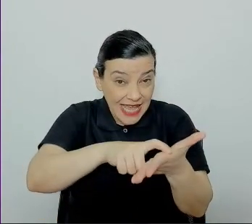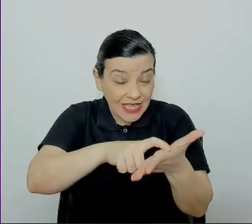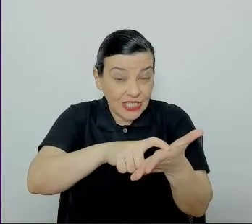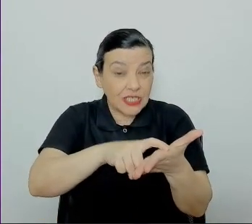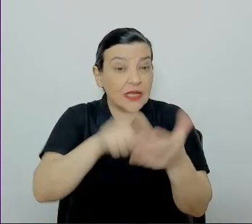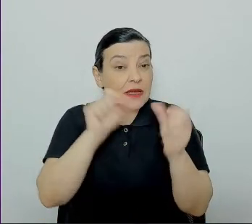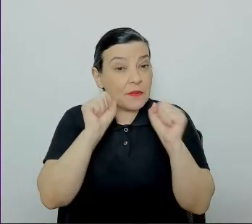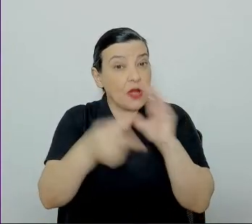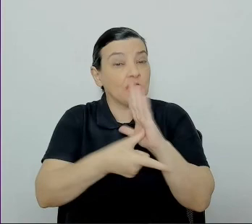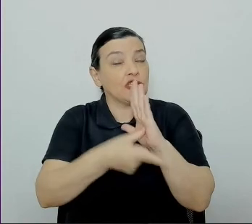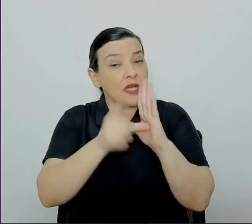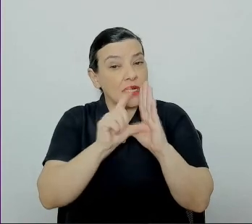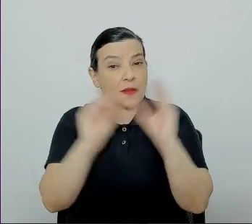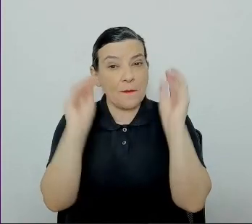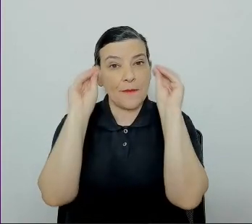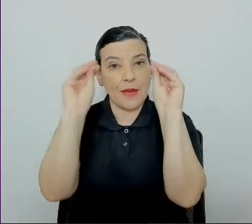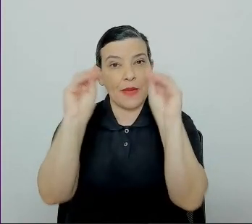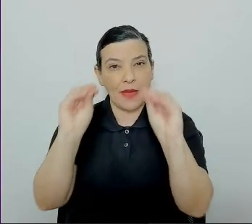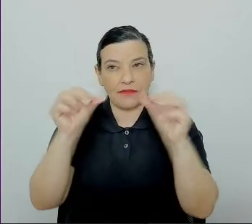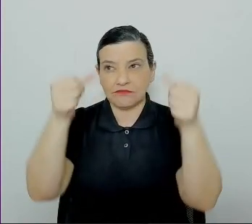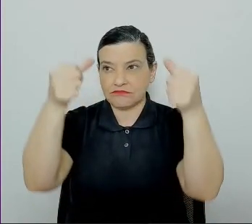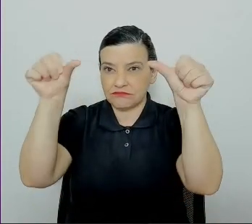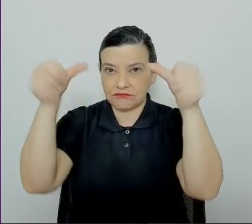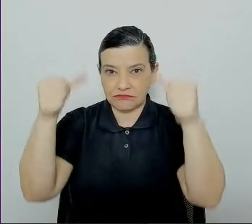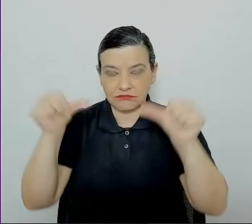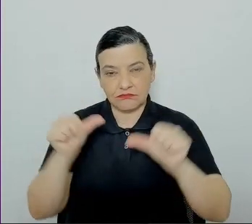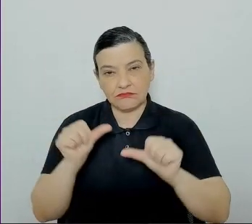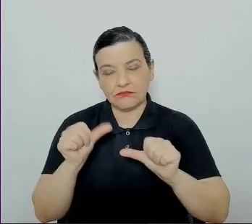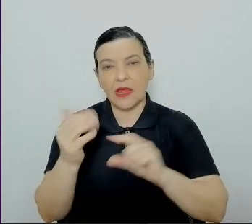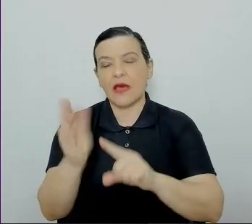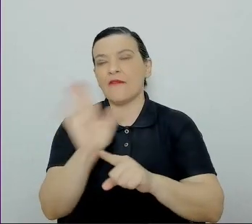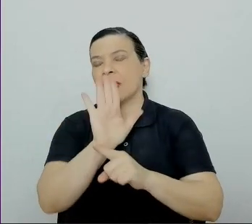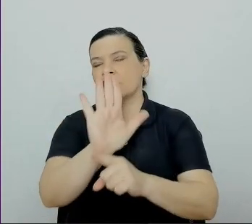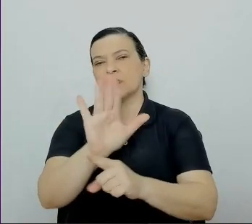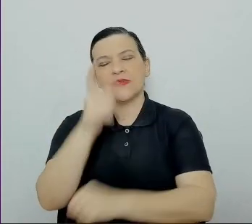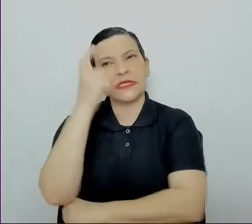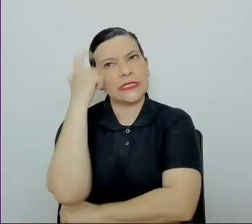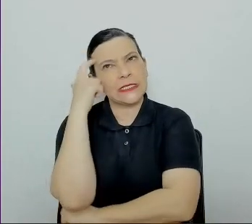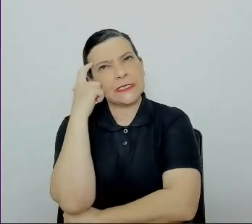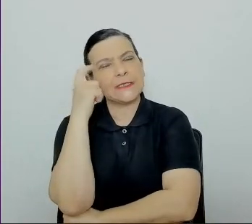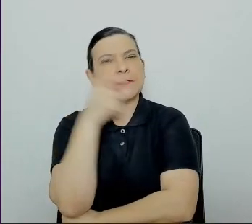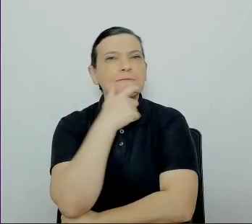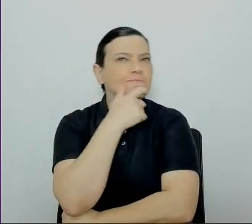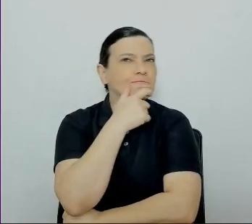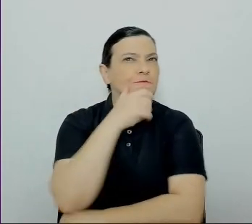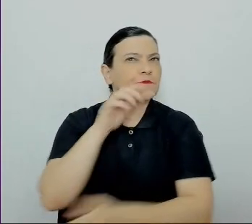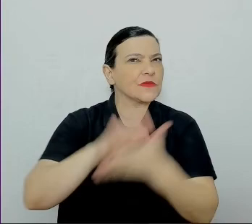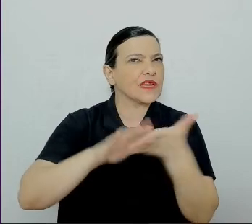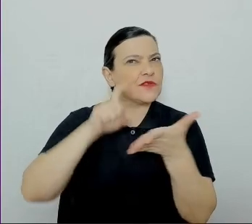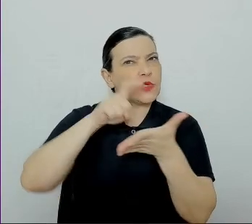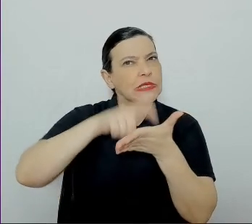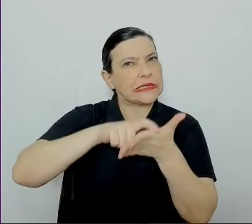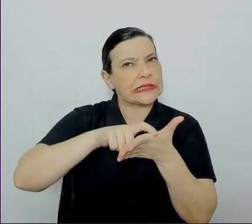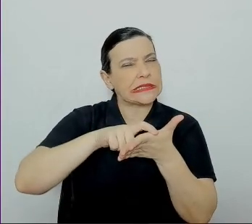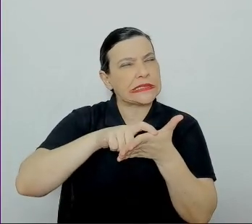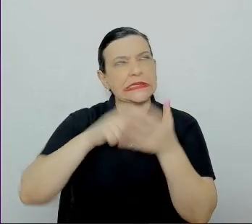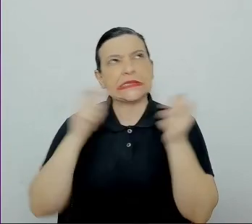escrever nesse template. Ele é um documento, ele vai ajudar você a mitigar riscos, a refletir sobre a funcionalidade, a pensar se ela